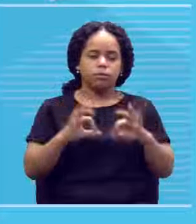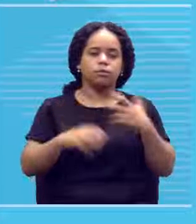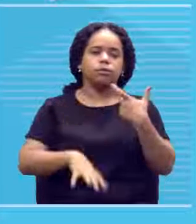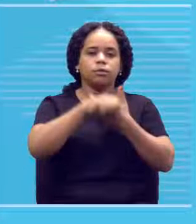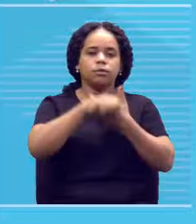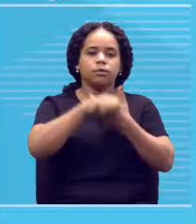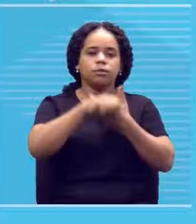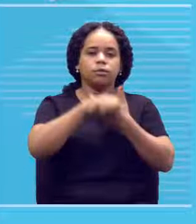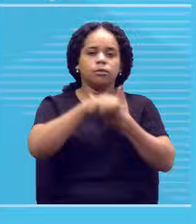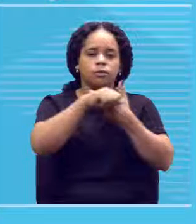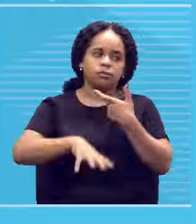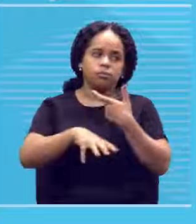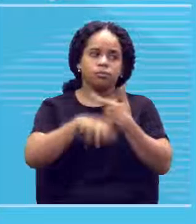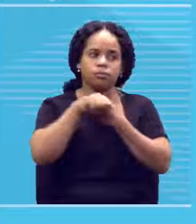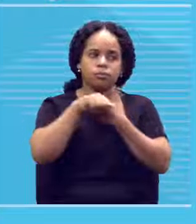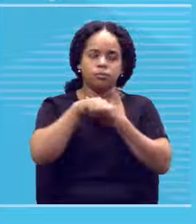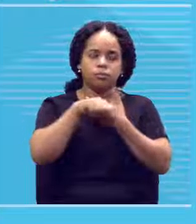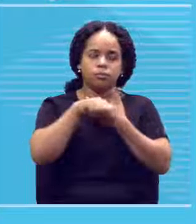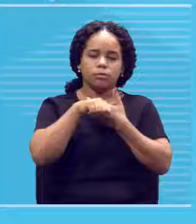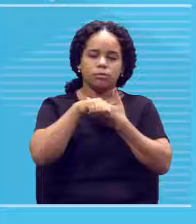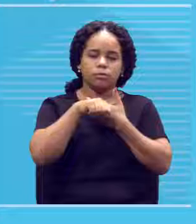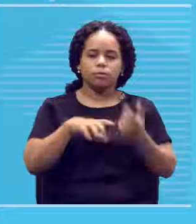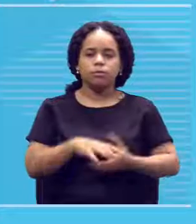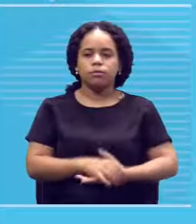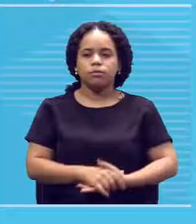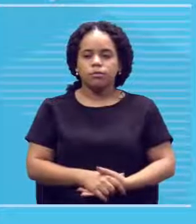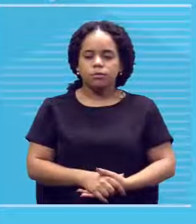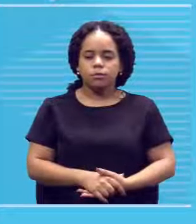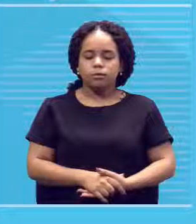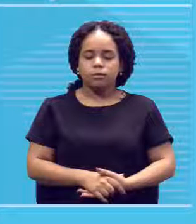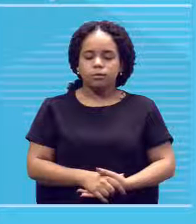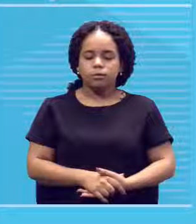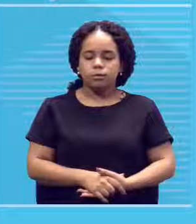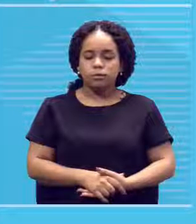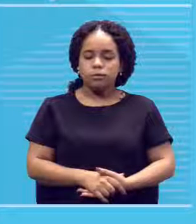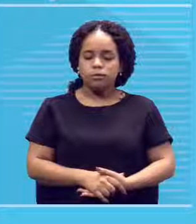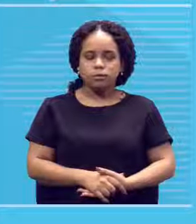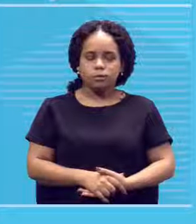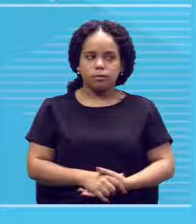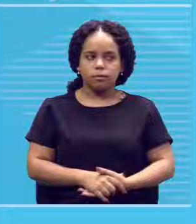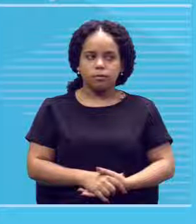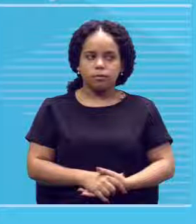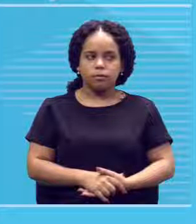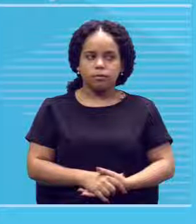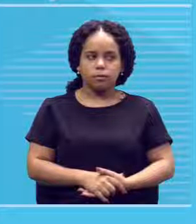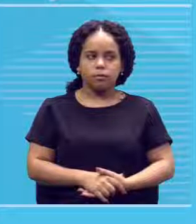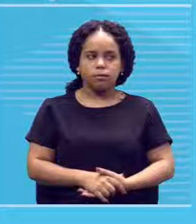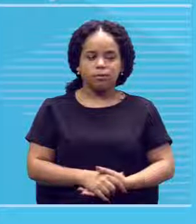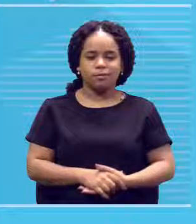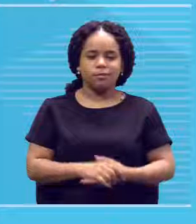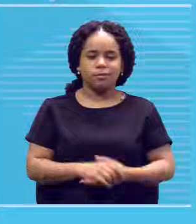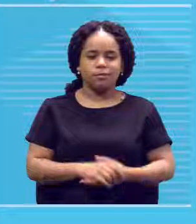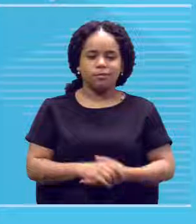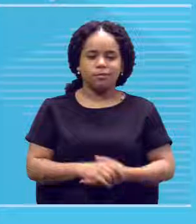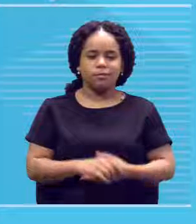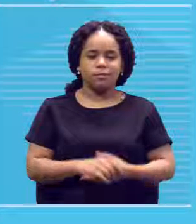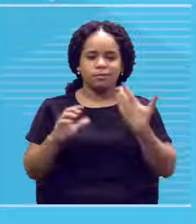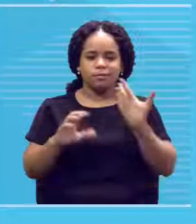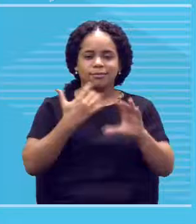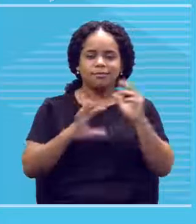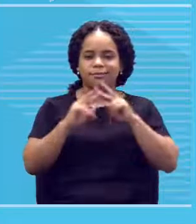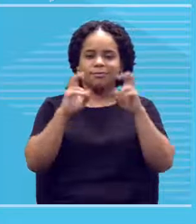respectivamente tá respectivamente como uma deusa